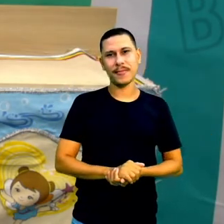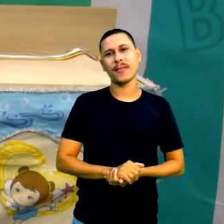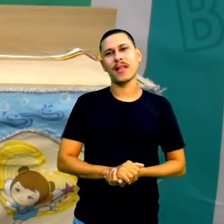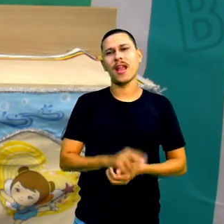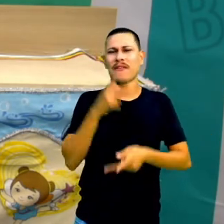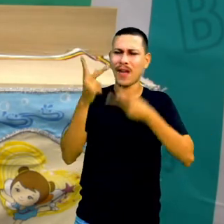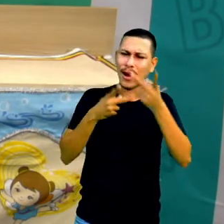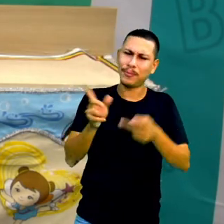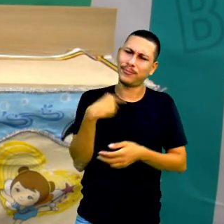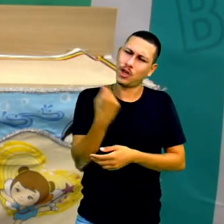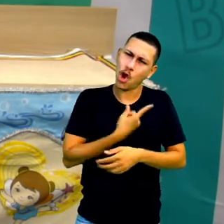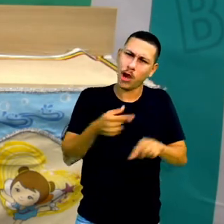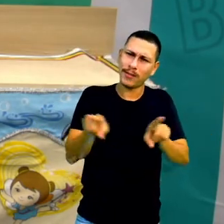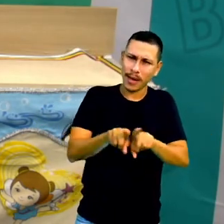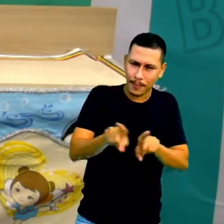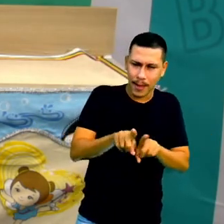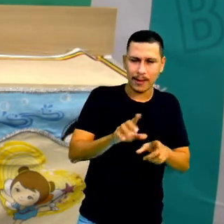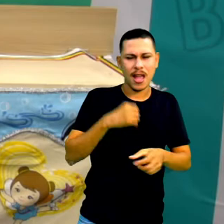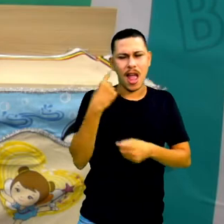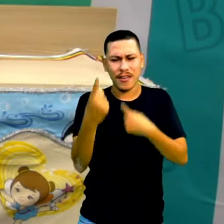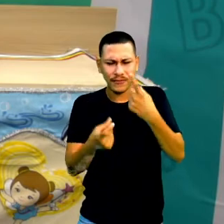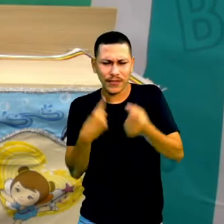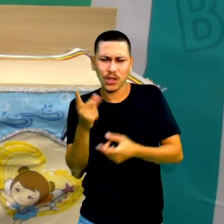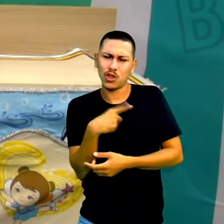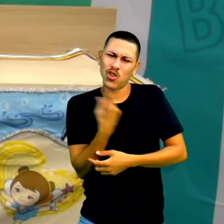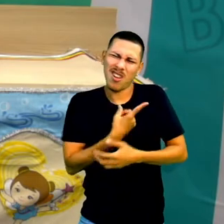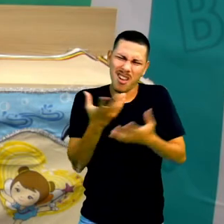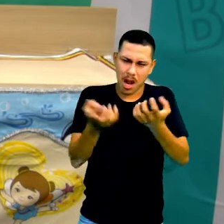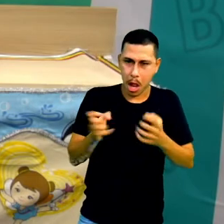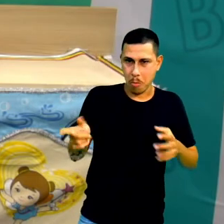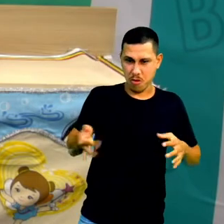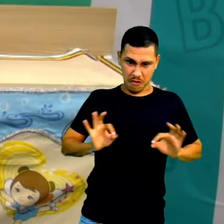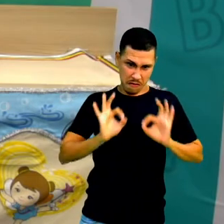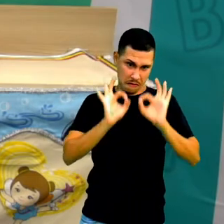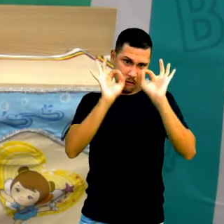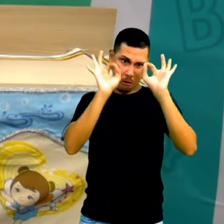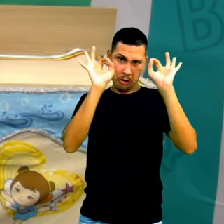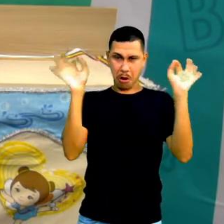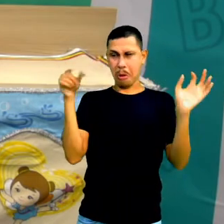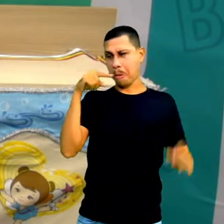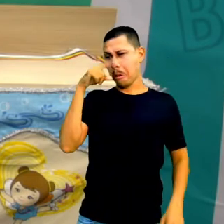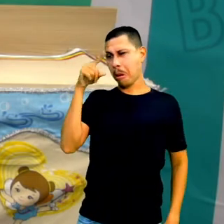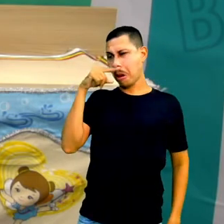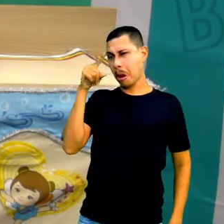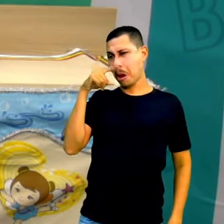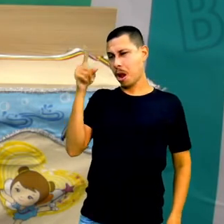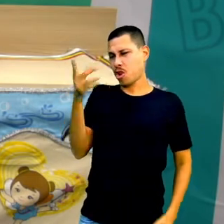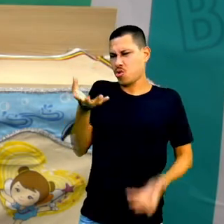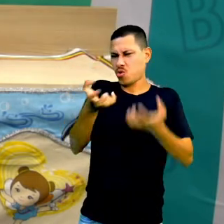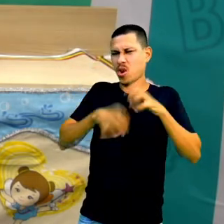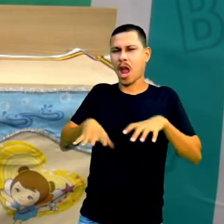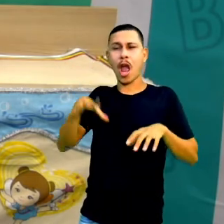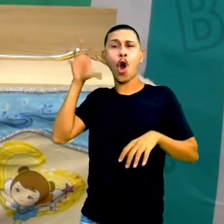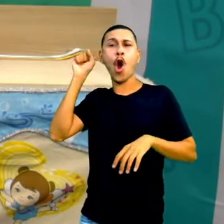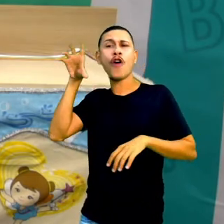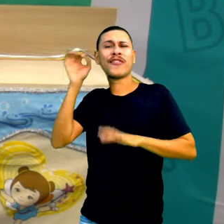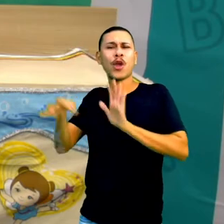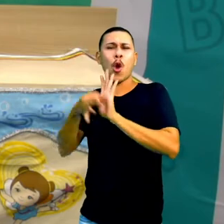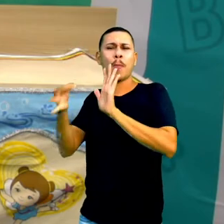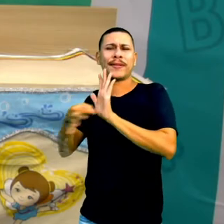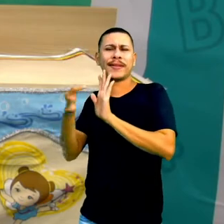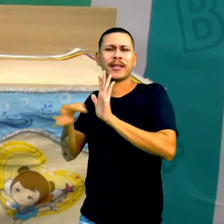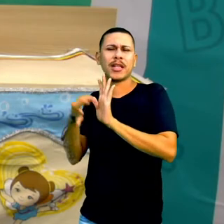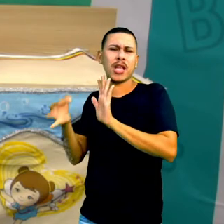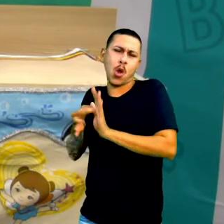todos nós, né, leiturinha? Que às vezes a gente quer ser tão vaidoso, tá, gente? Que não quer ouvir a opinião do próximo. Não